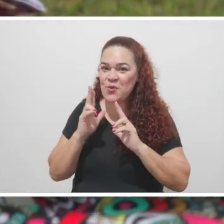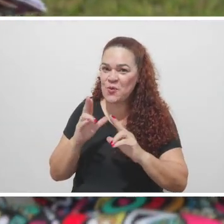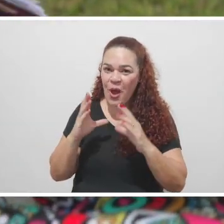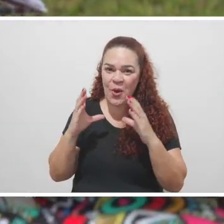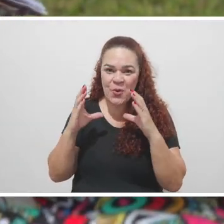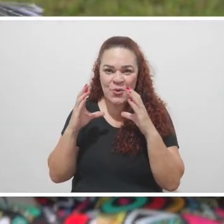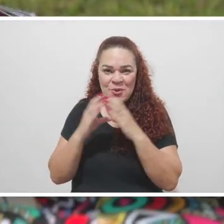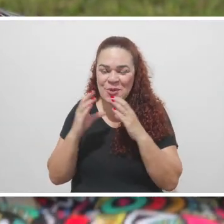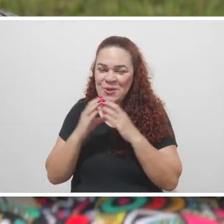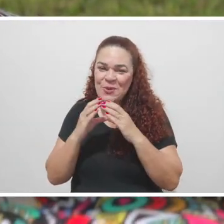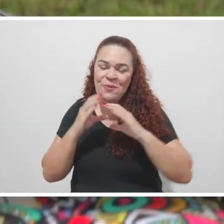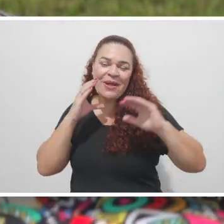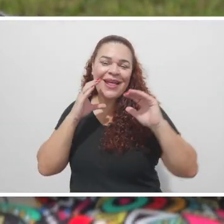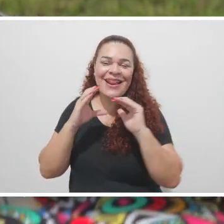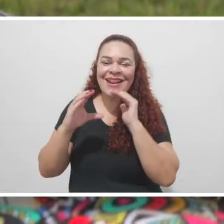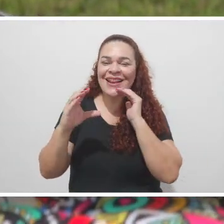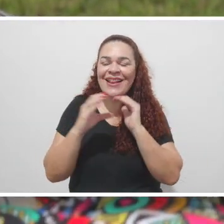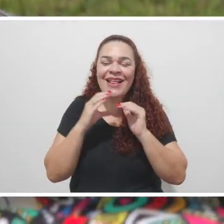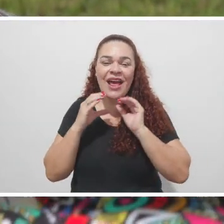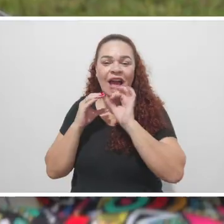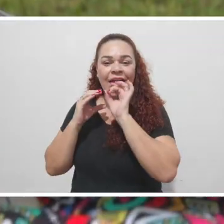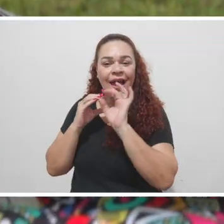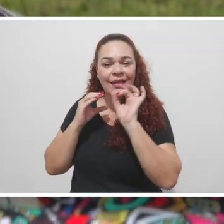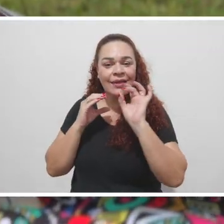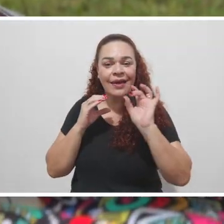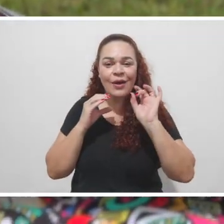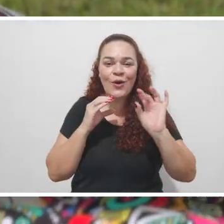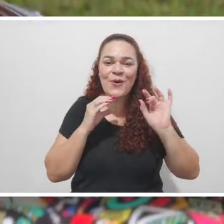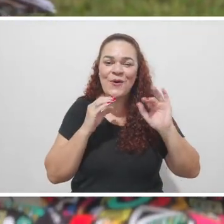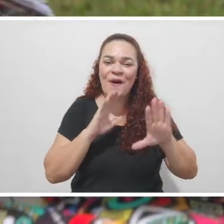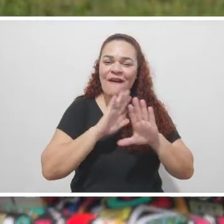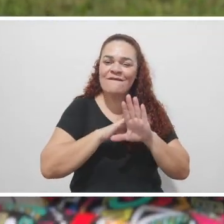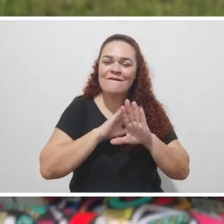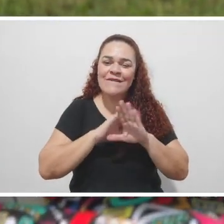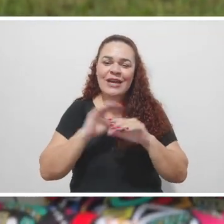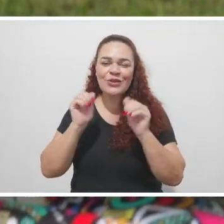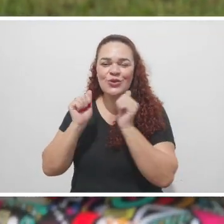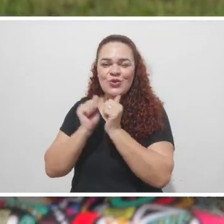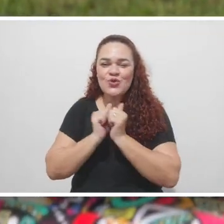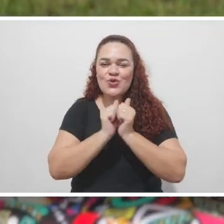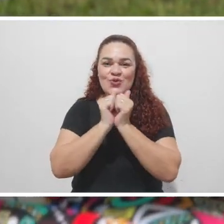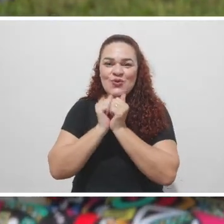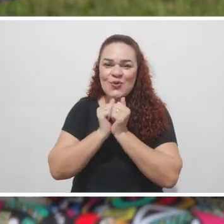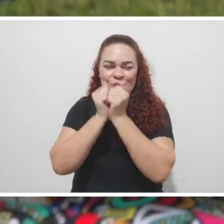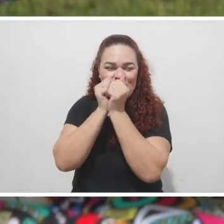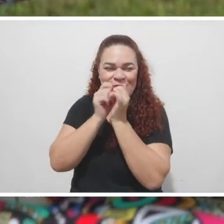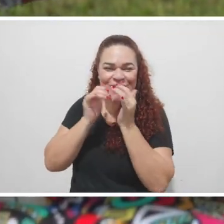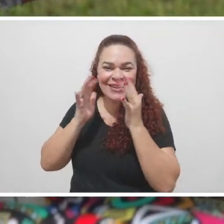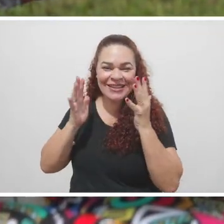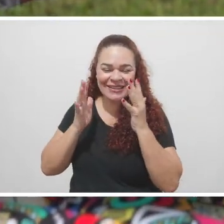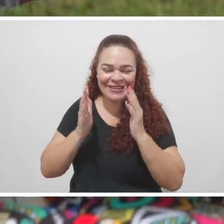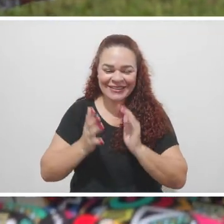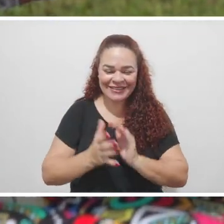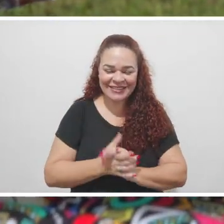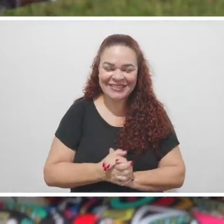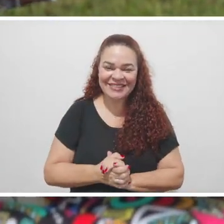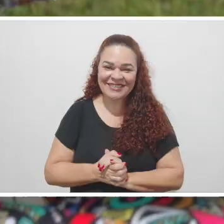vozes, em que cada pessoa coloca um pouquinho do seu talento e todos juntos fazem o show acontecer.